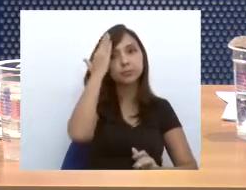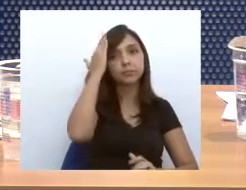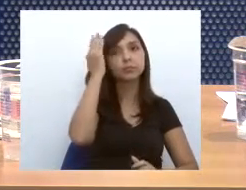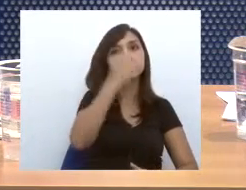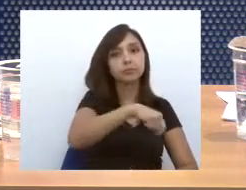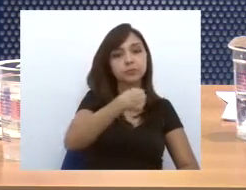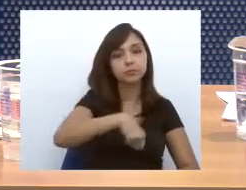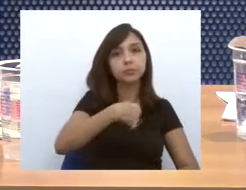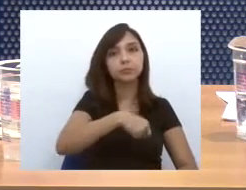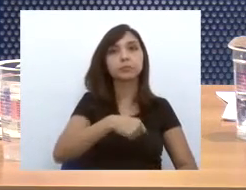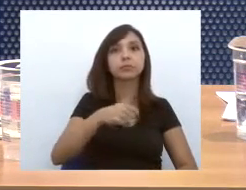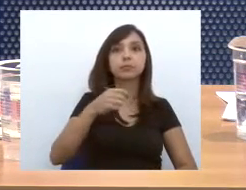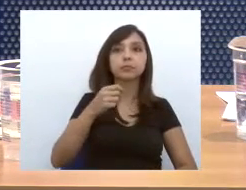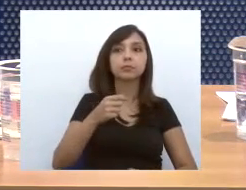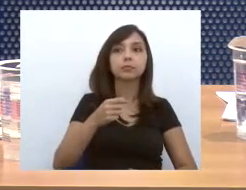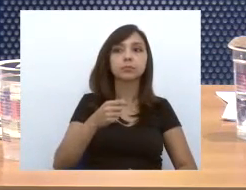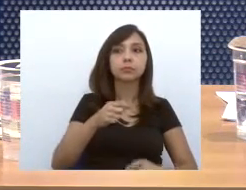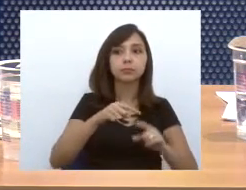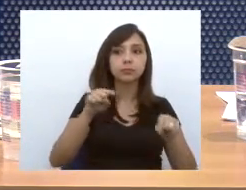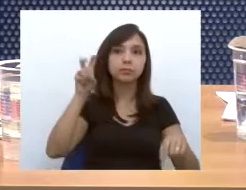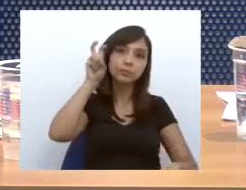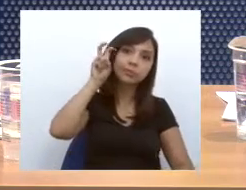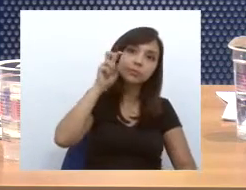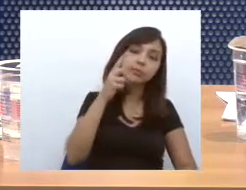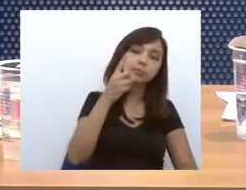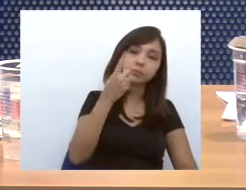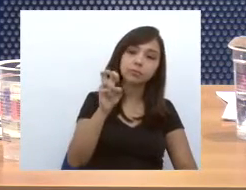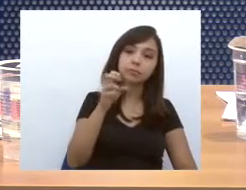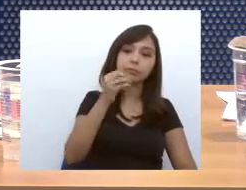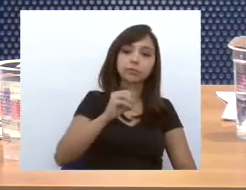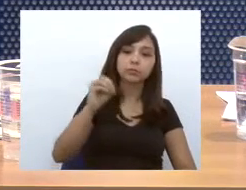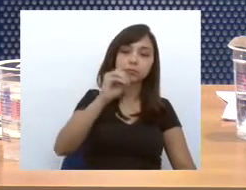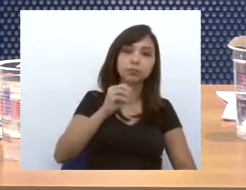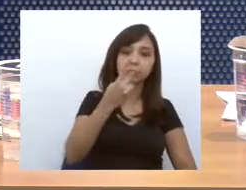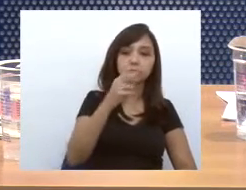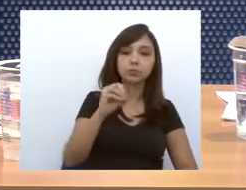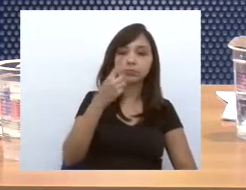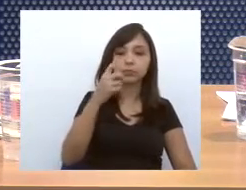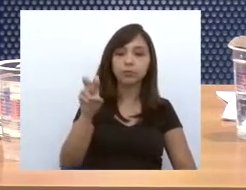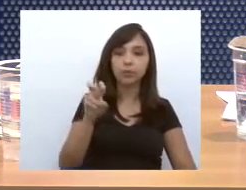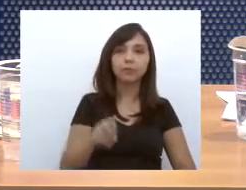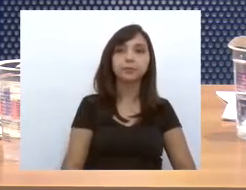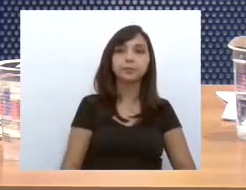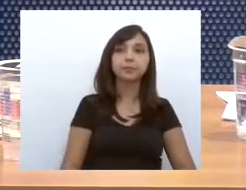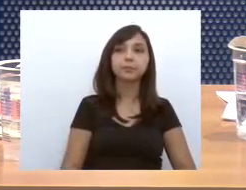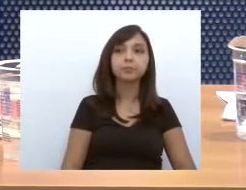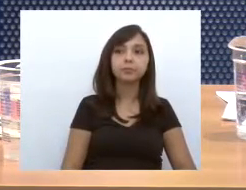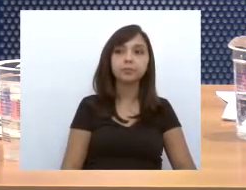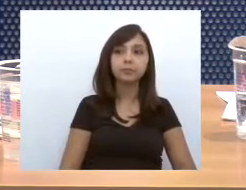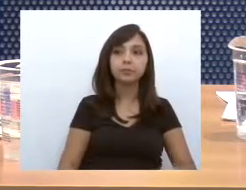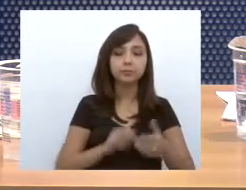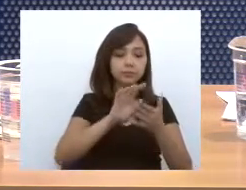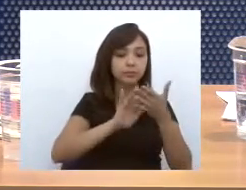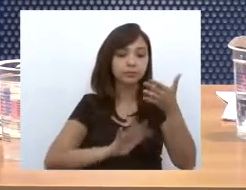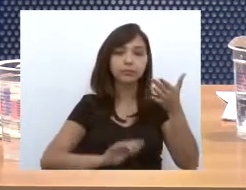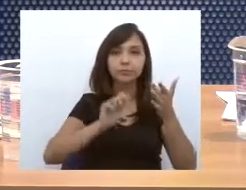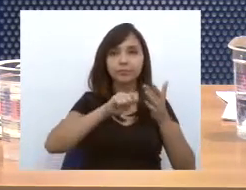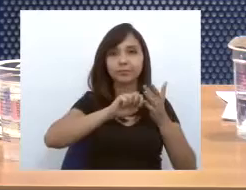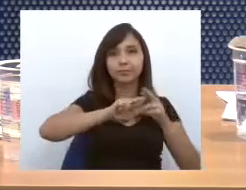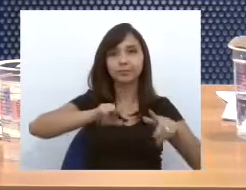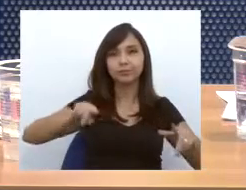parlamentar. Sala das sessões, 15 de outubro de 2015. E é subscrito por vários